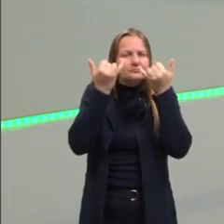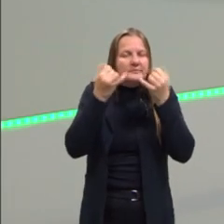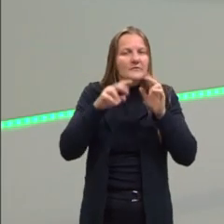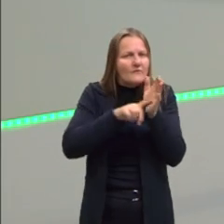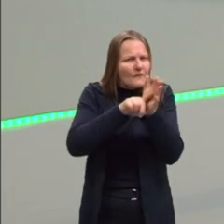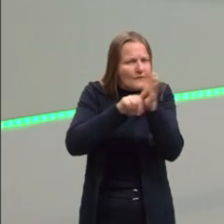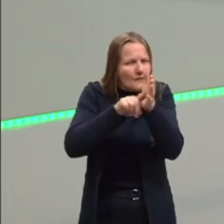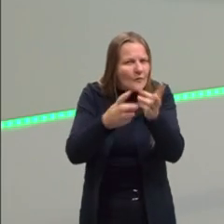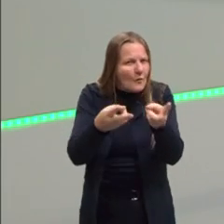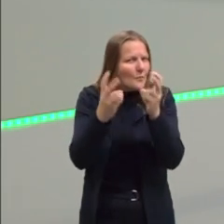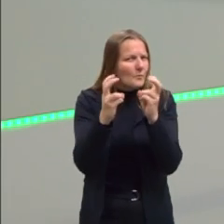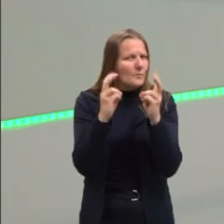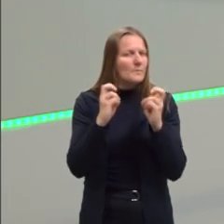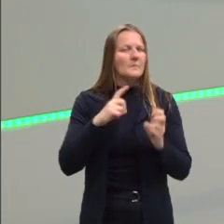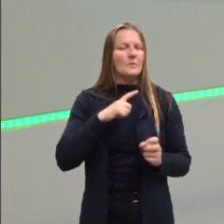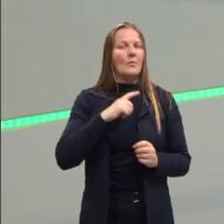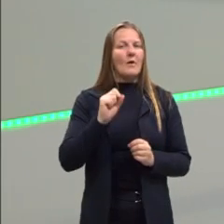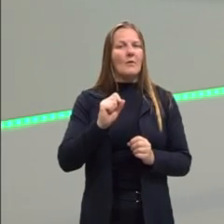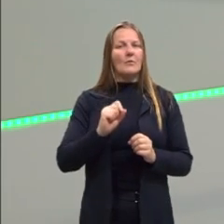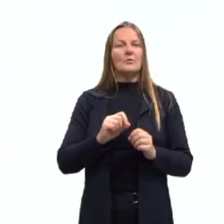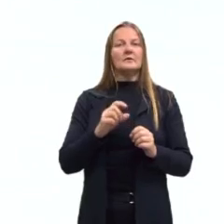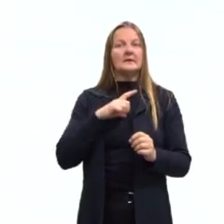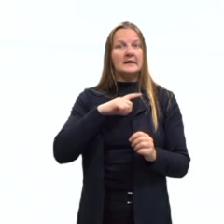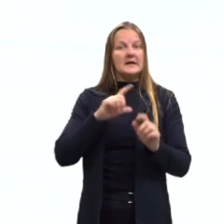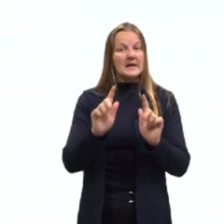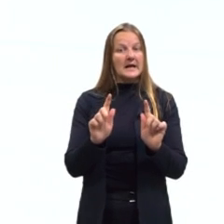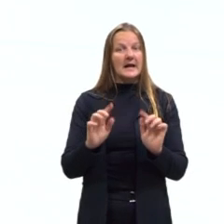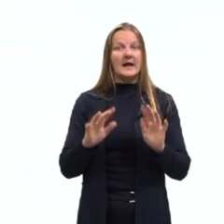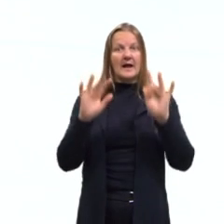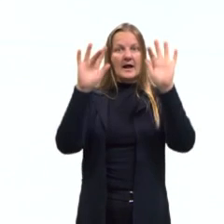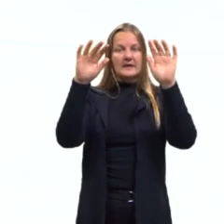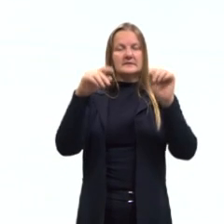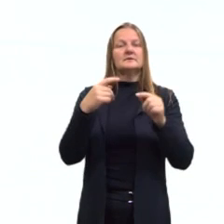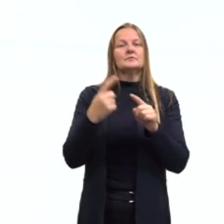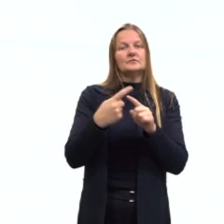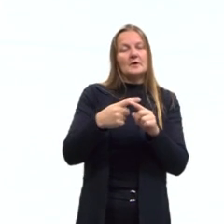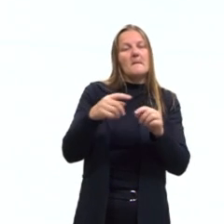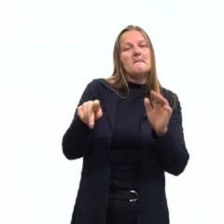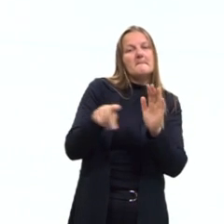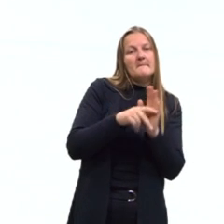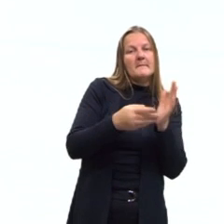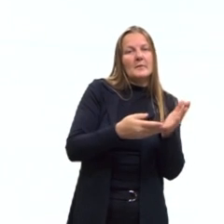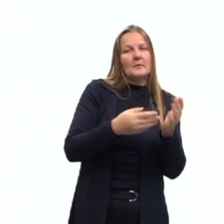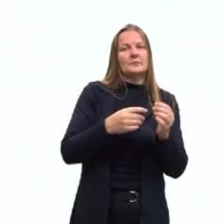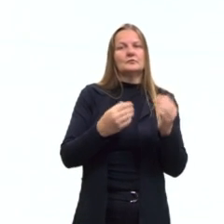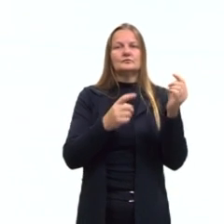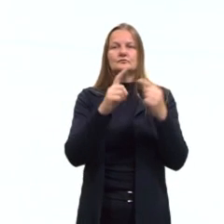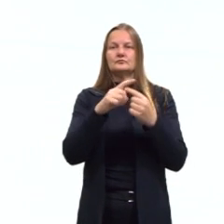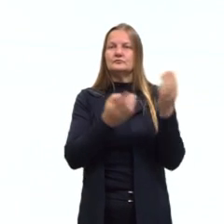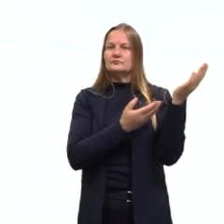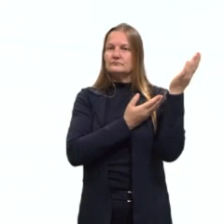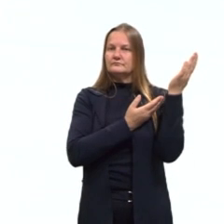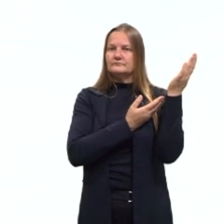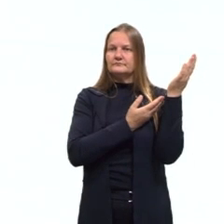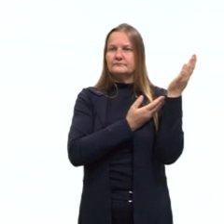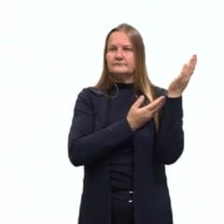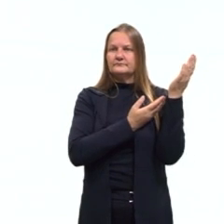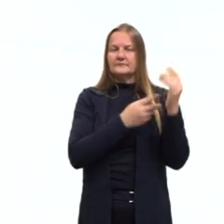vocês vão ler e vão ver que está abordando valores de concentração molar então vocês vão poder utilizar a